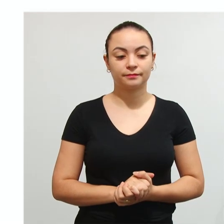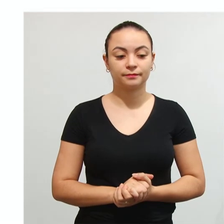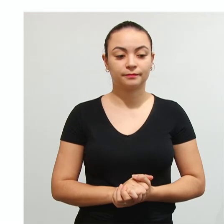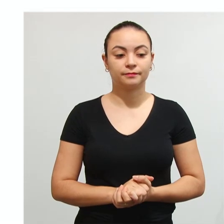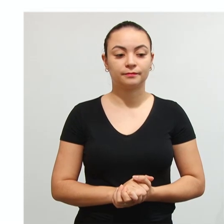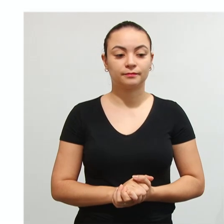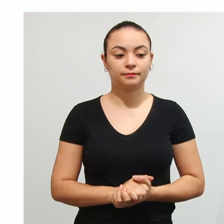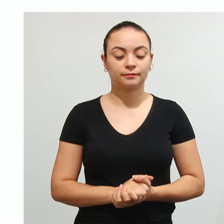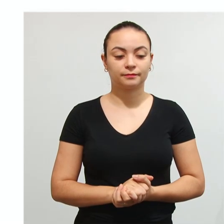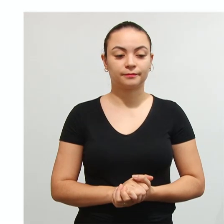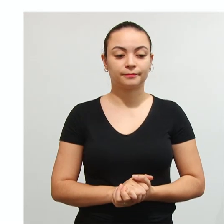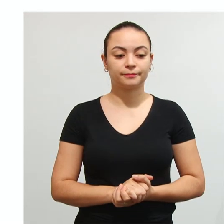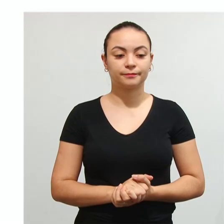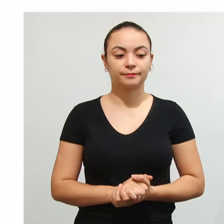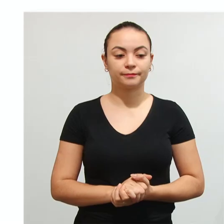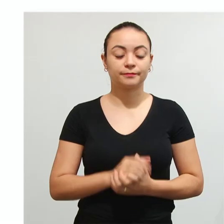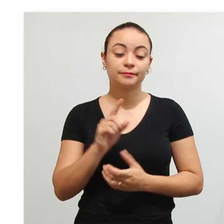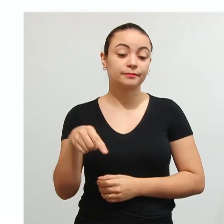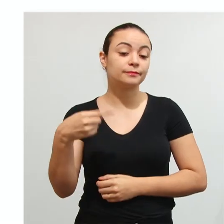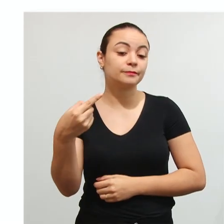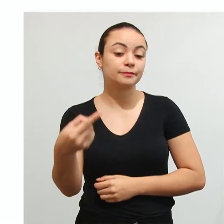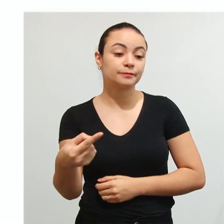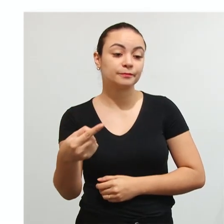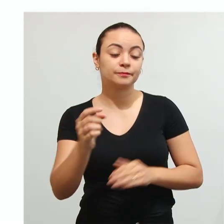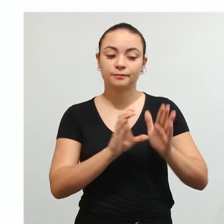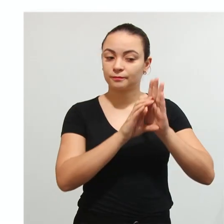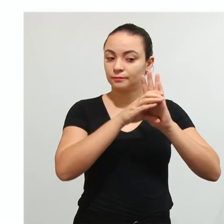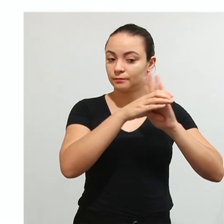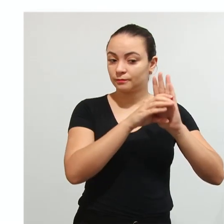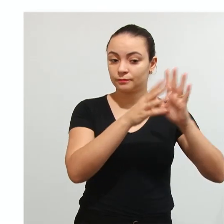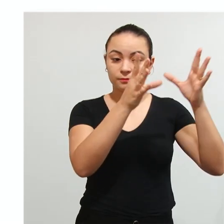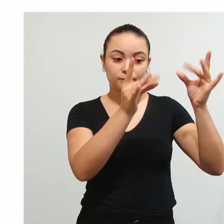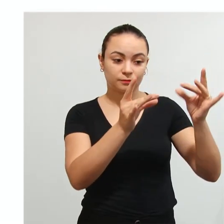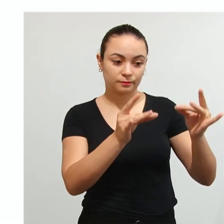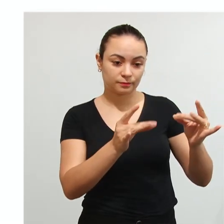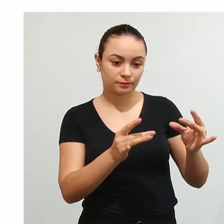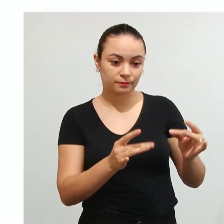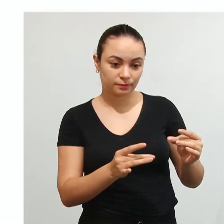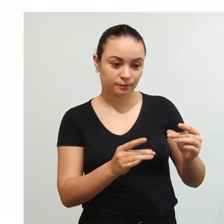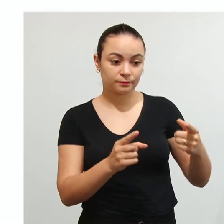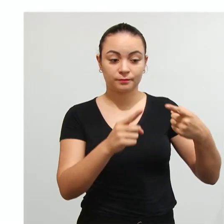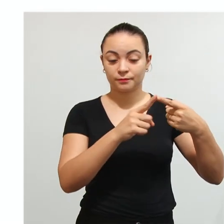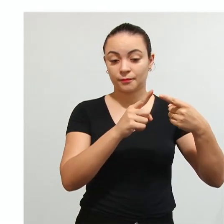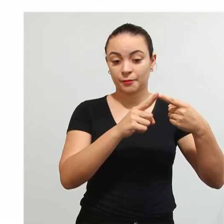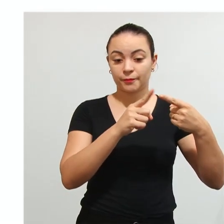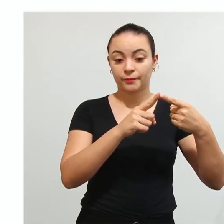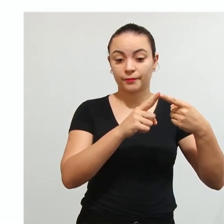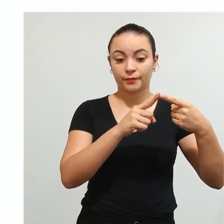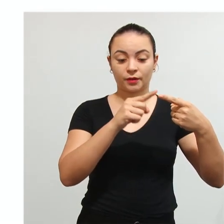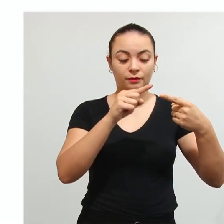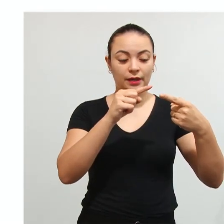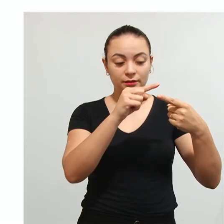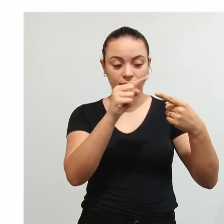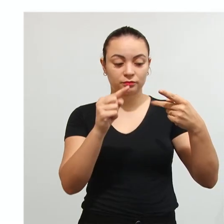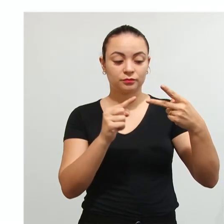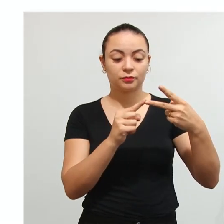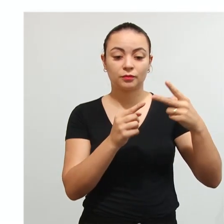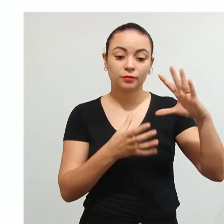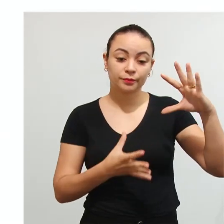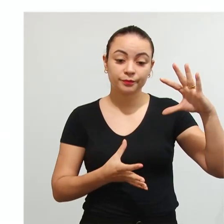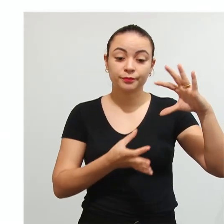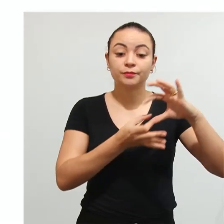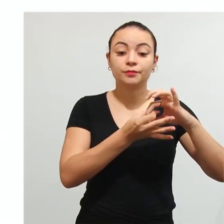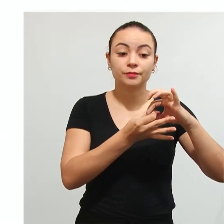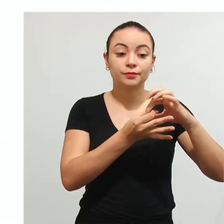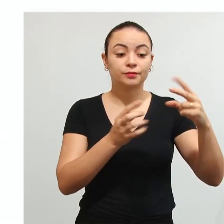proporção, de razão, falar um pouquinho já na unidade 2 sobre porcentagem. já que uma porcentagem nada mais